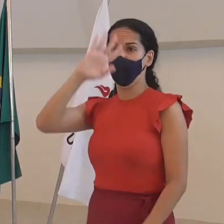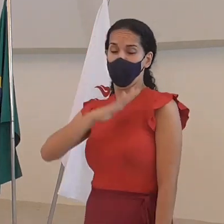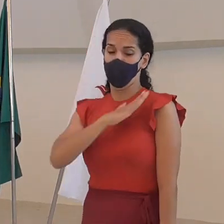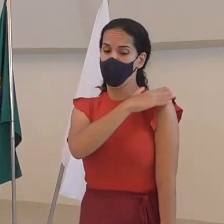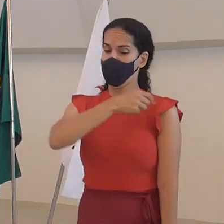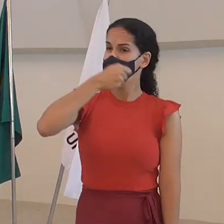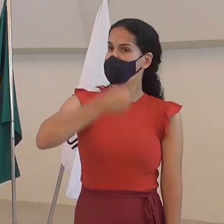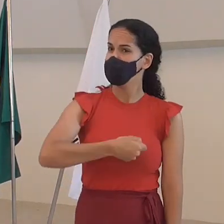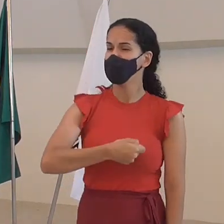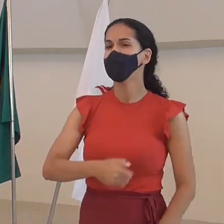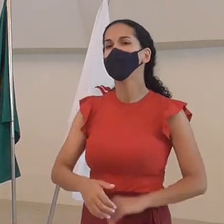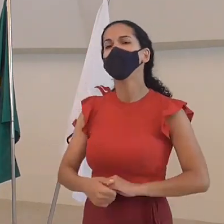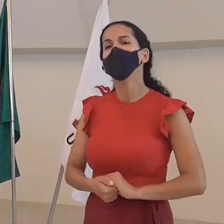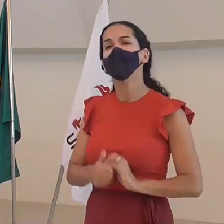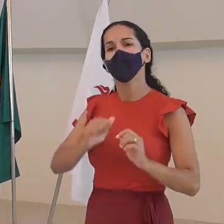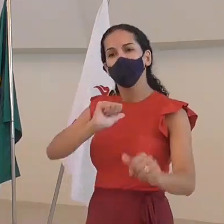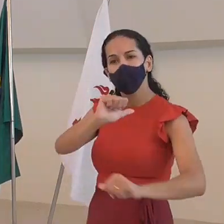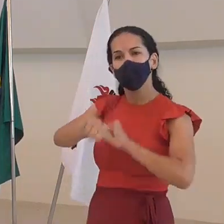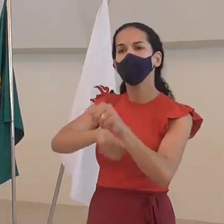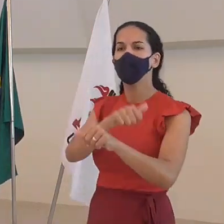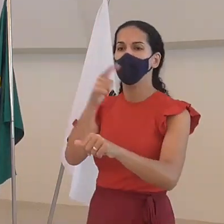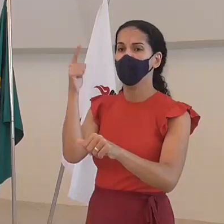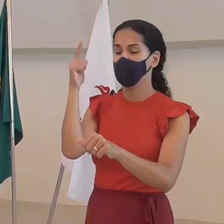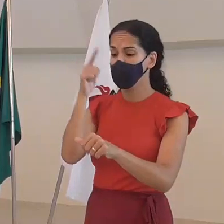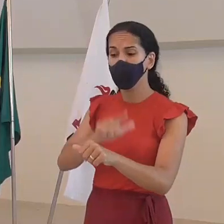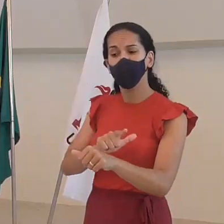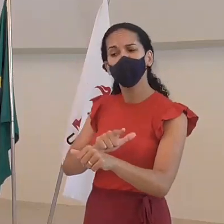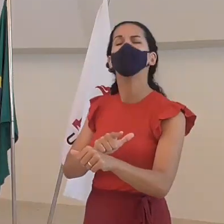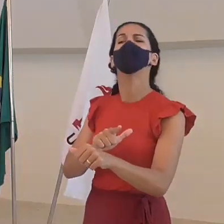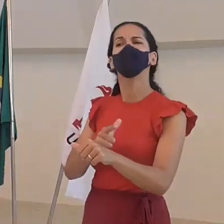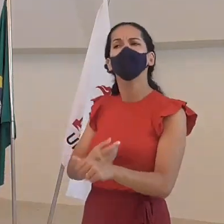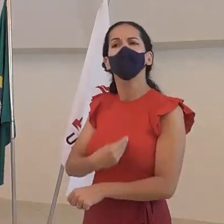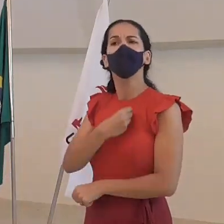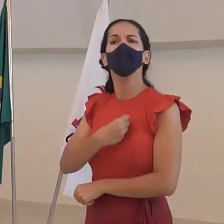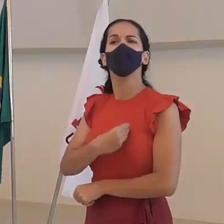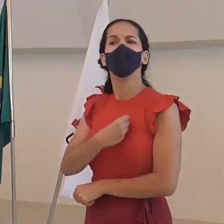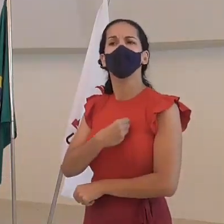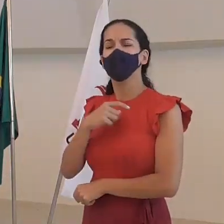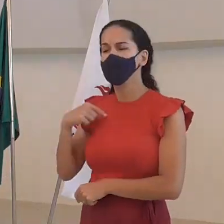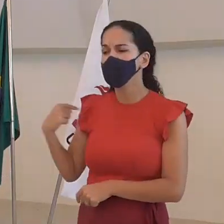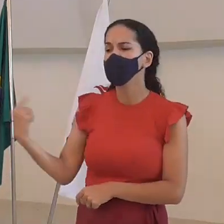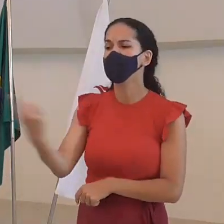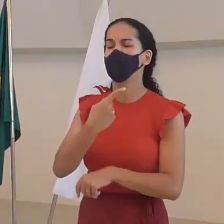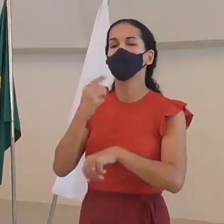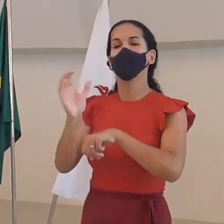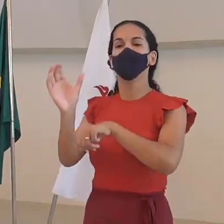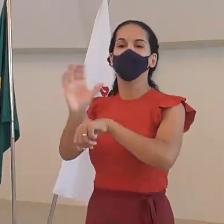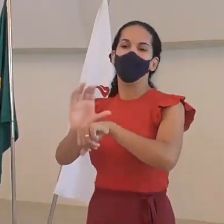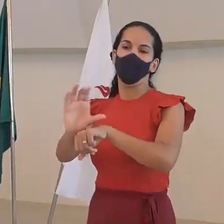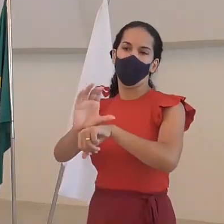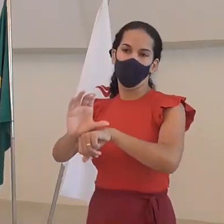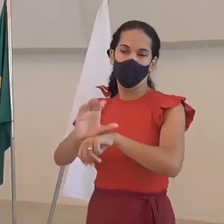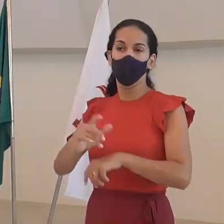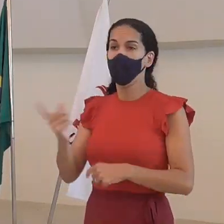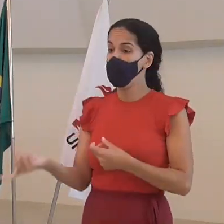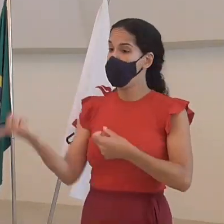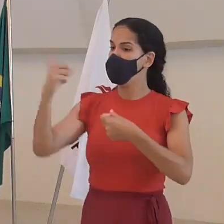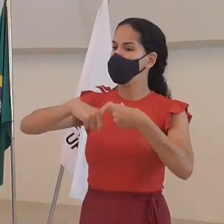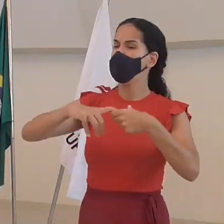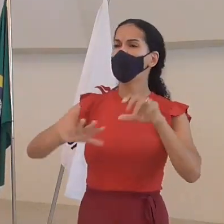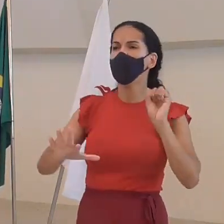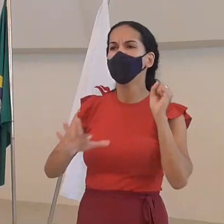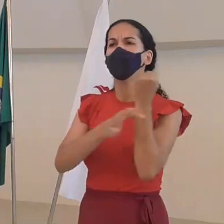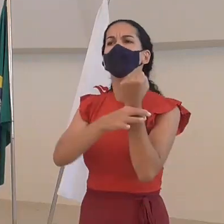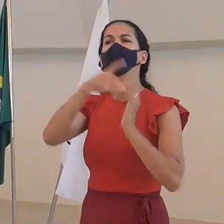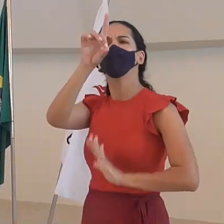Nacional Constituinte resgatou a legitimidade de nossas instituições, restabelecendo o Estado Democrático de